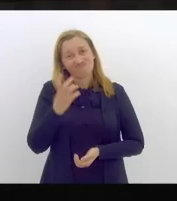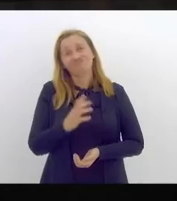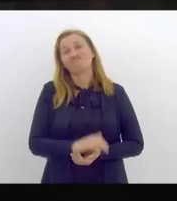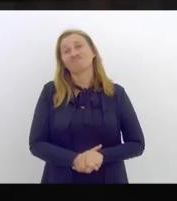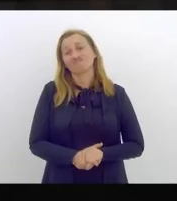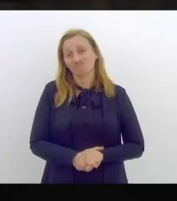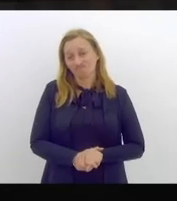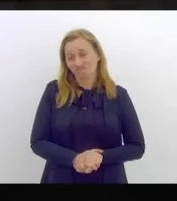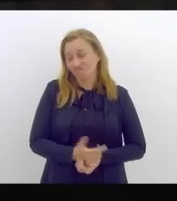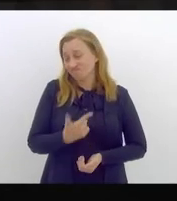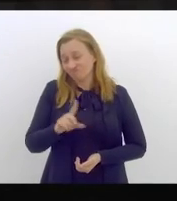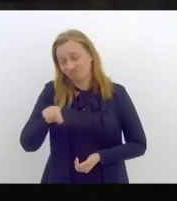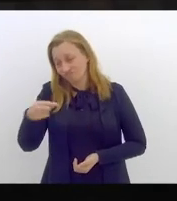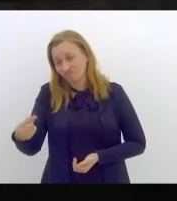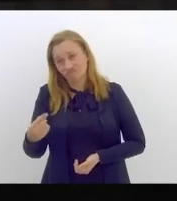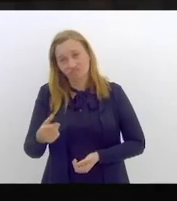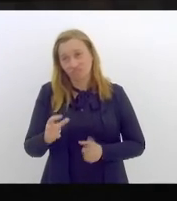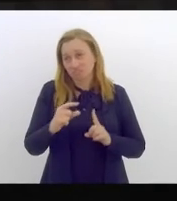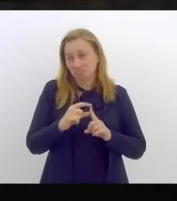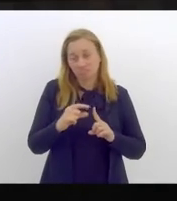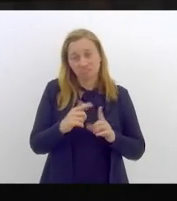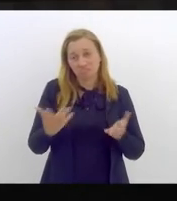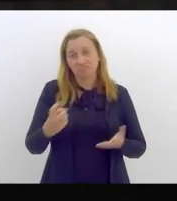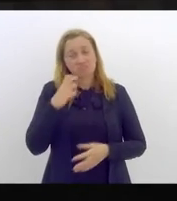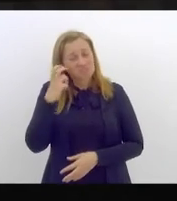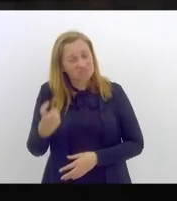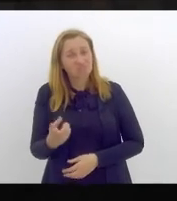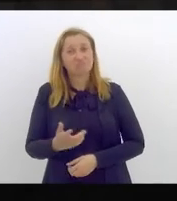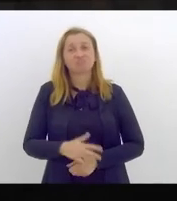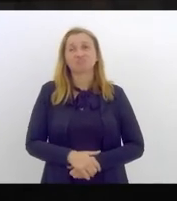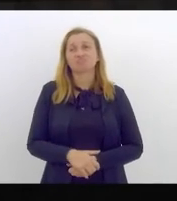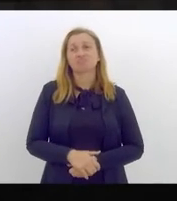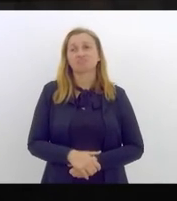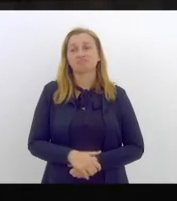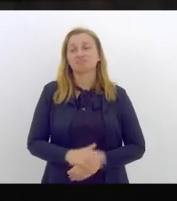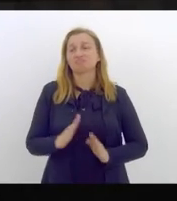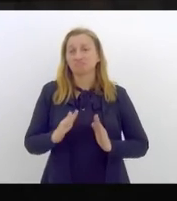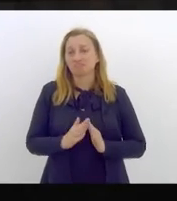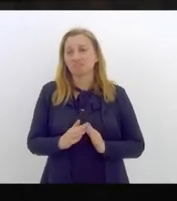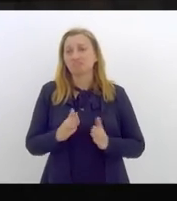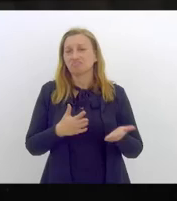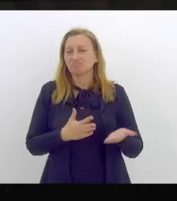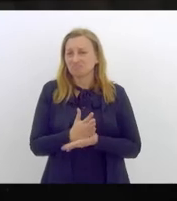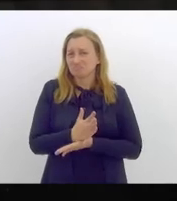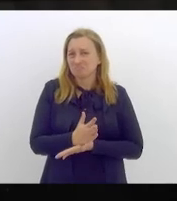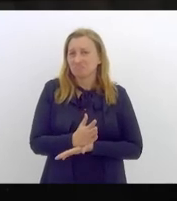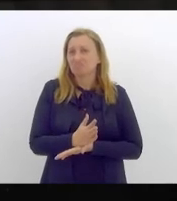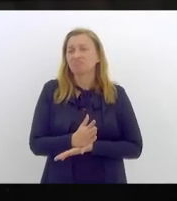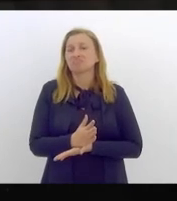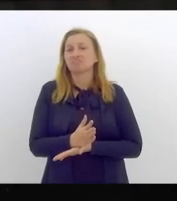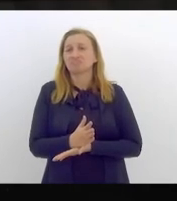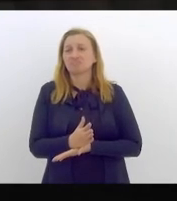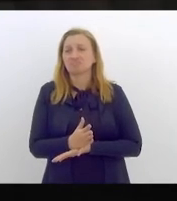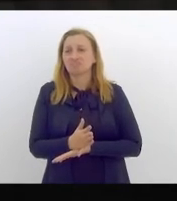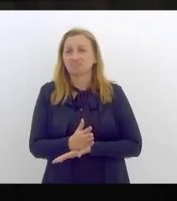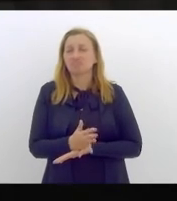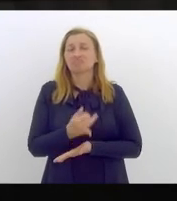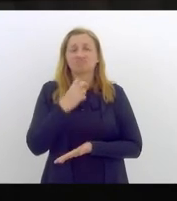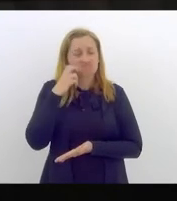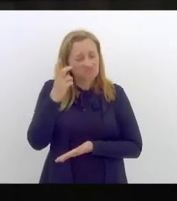vergonha. Não tem outro termo. O termo é isto, é uma vergonha. E esta casa aprovar isto vai ficar